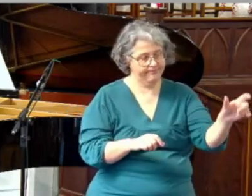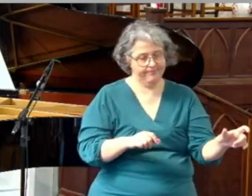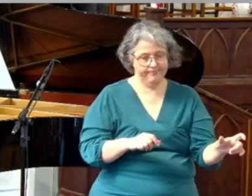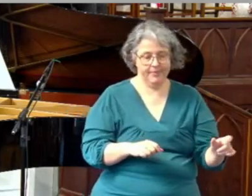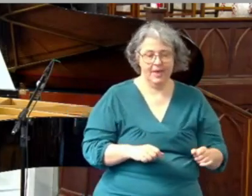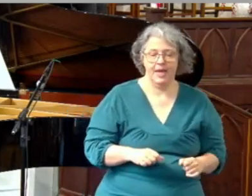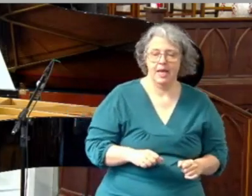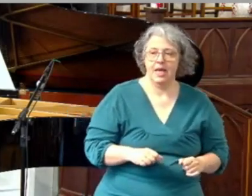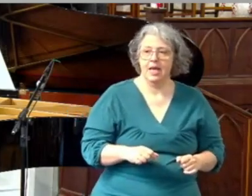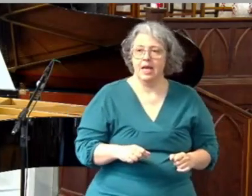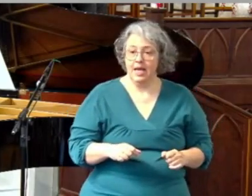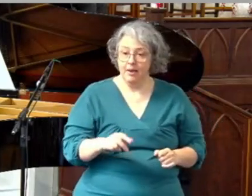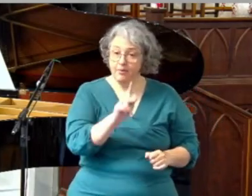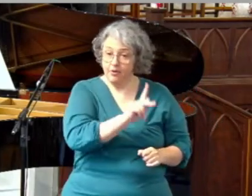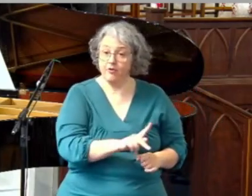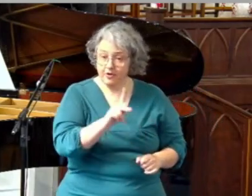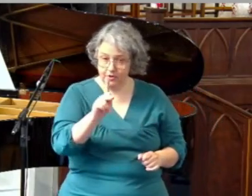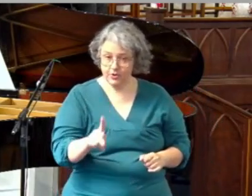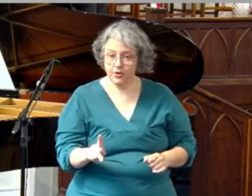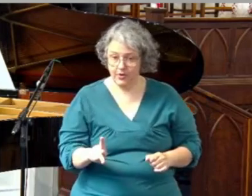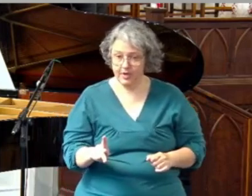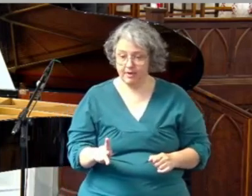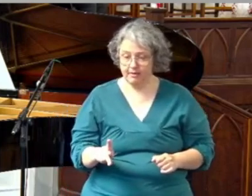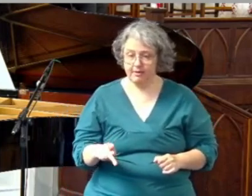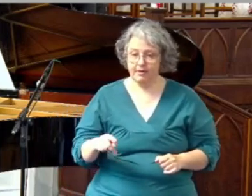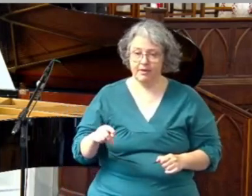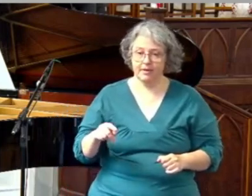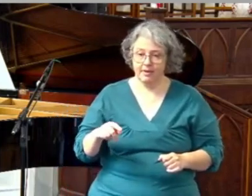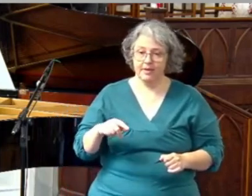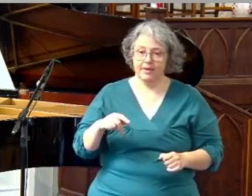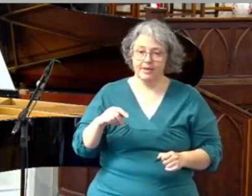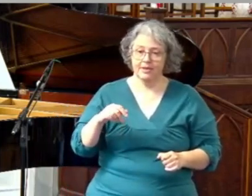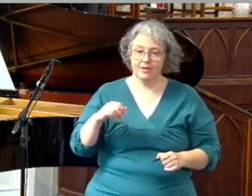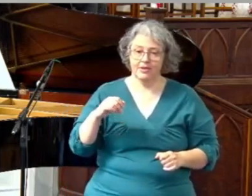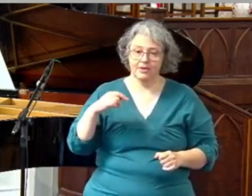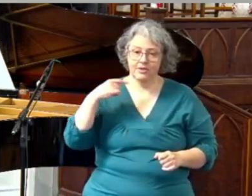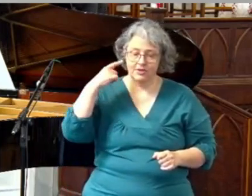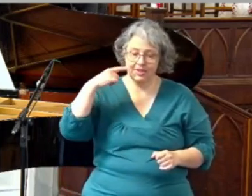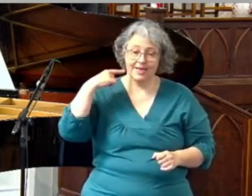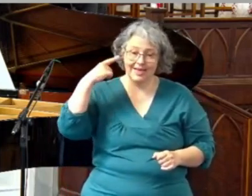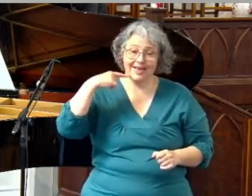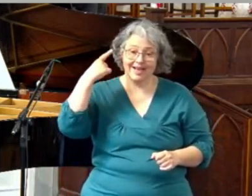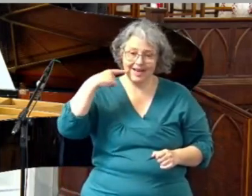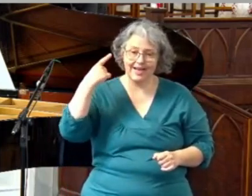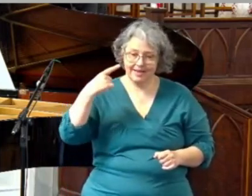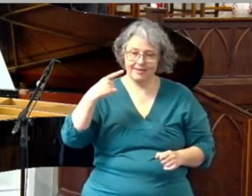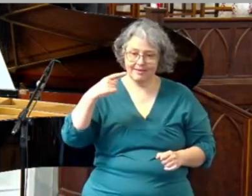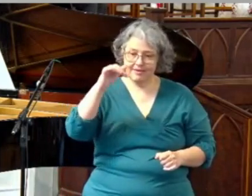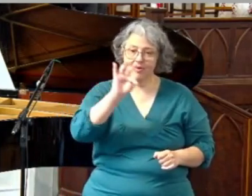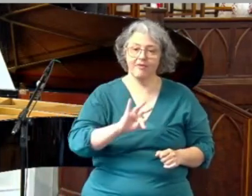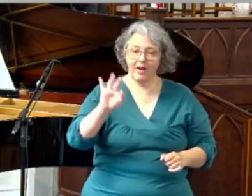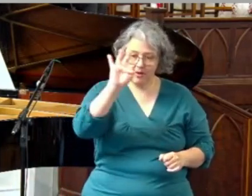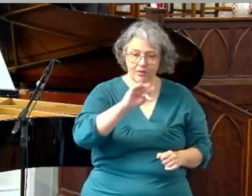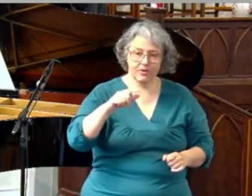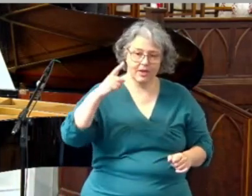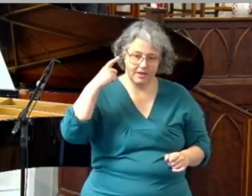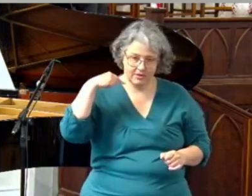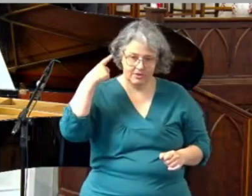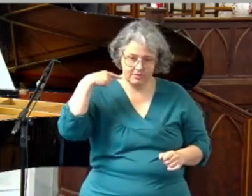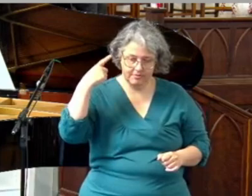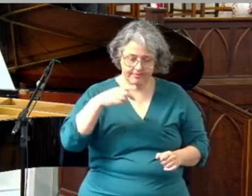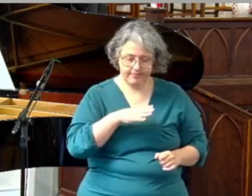inglesa numa universidade no estado de Nova York. Uma mulher agnóstica, uma